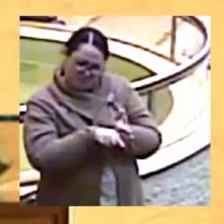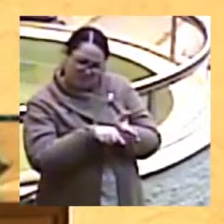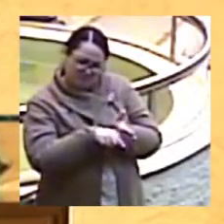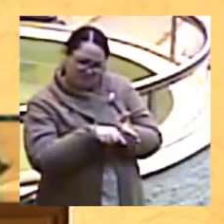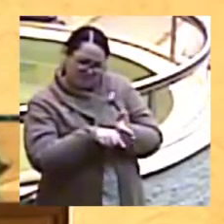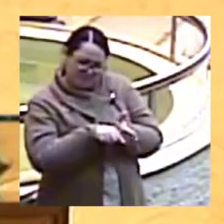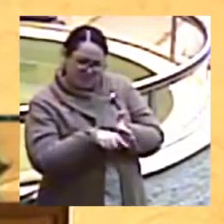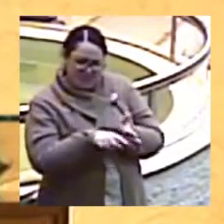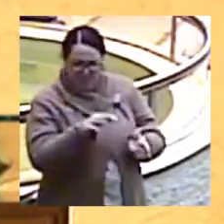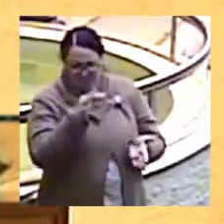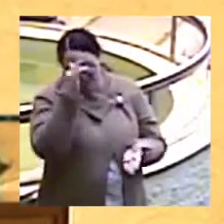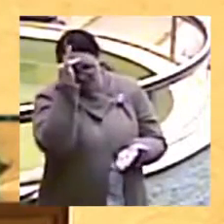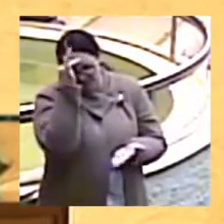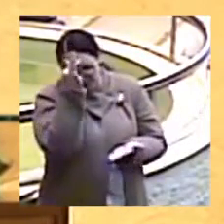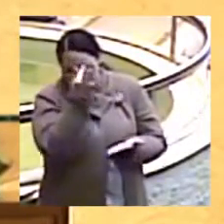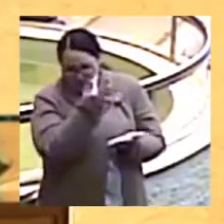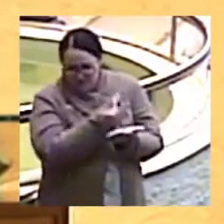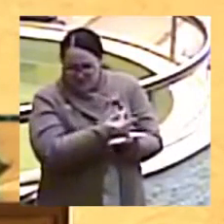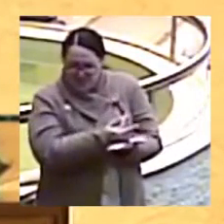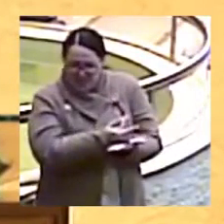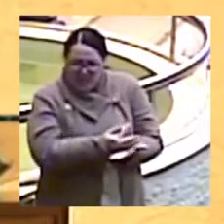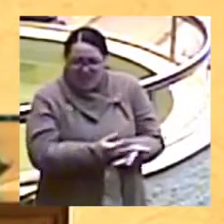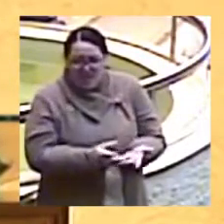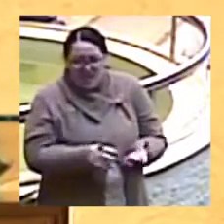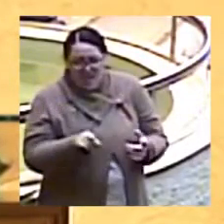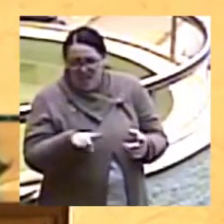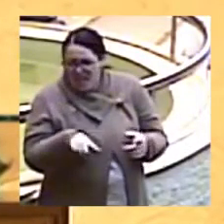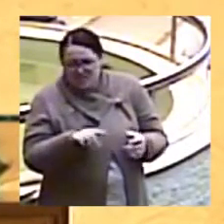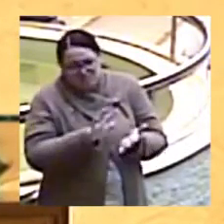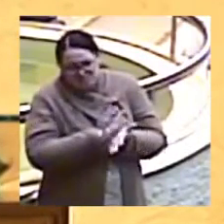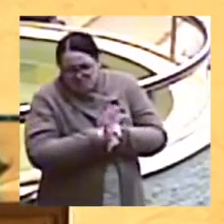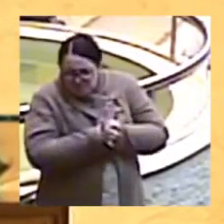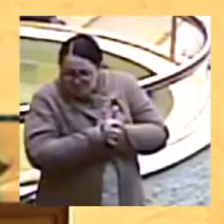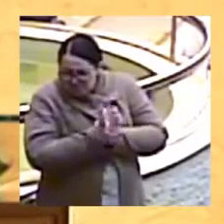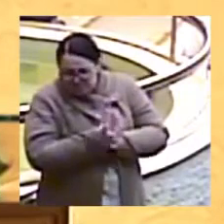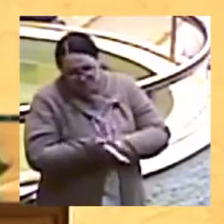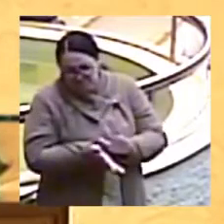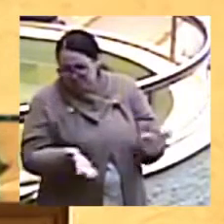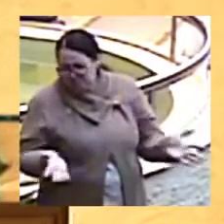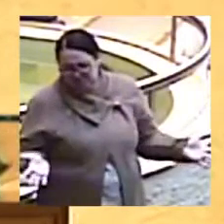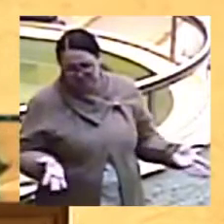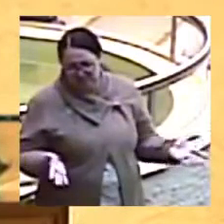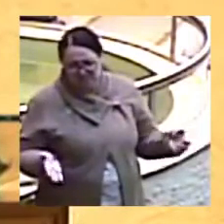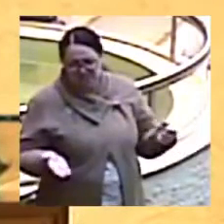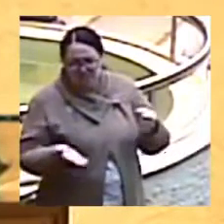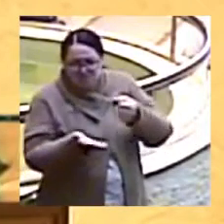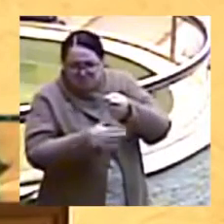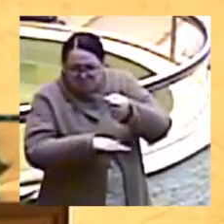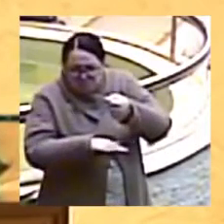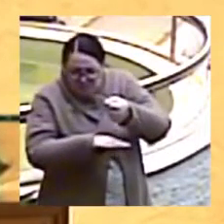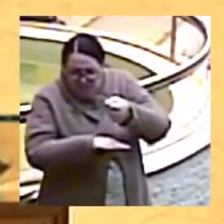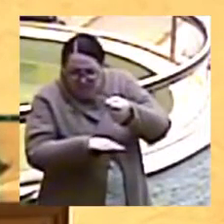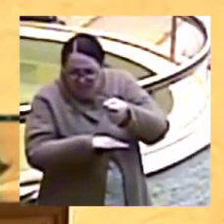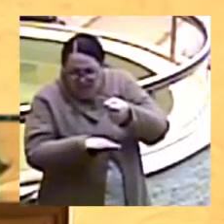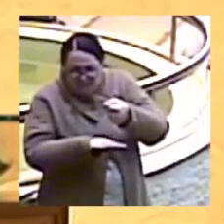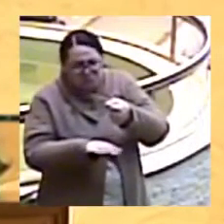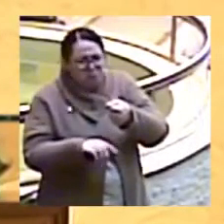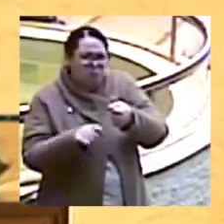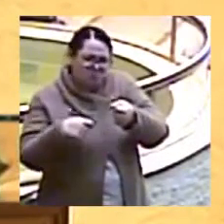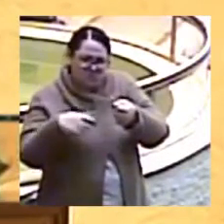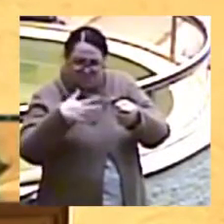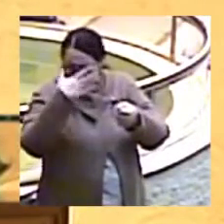fé está absolutamente destruída e é um fundamento que deve ser esquecido.